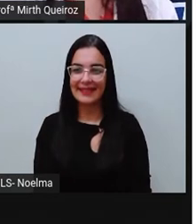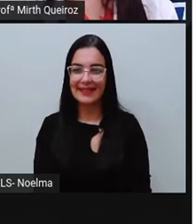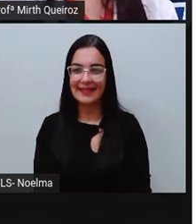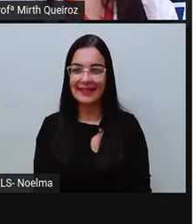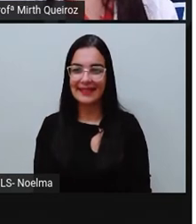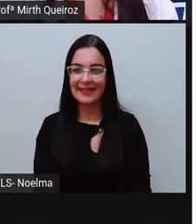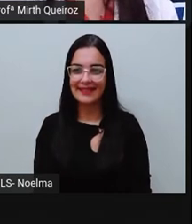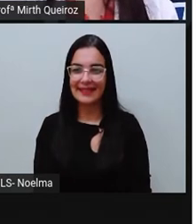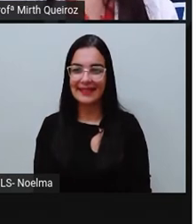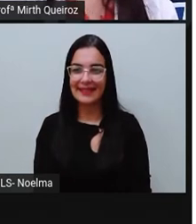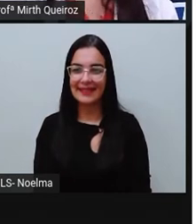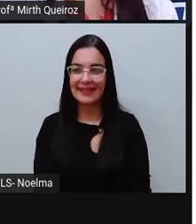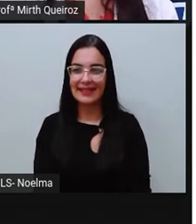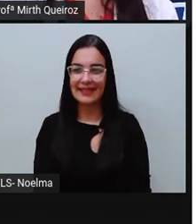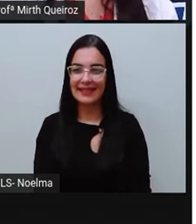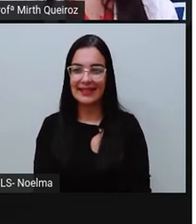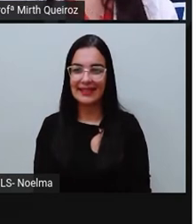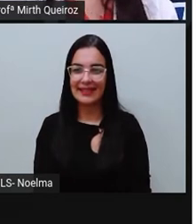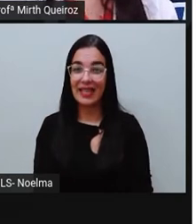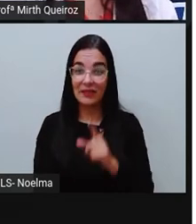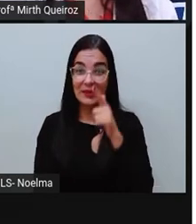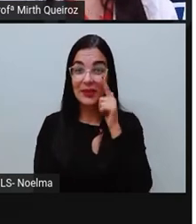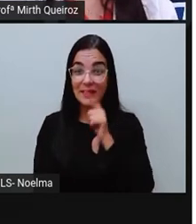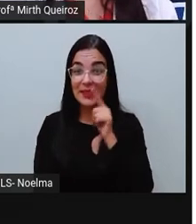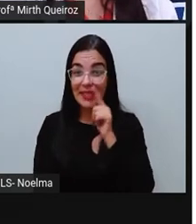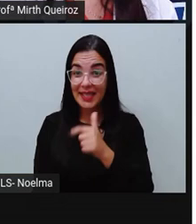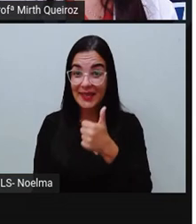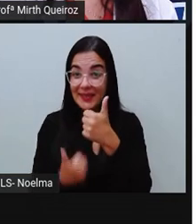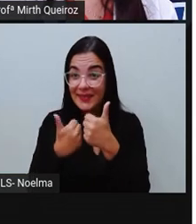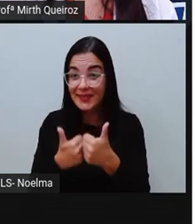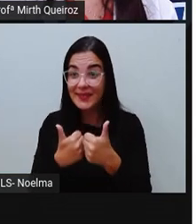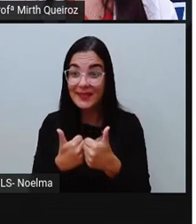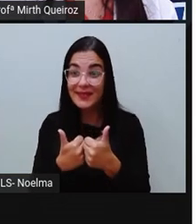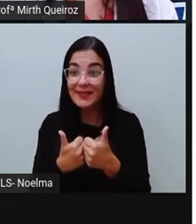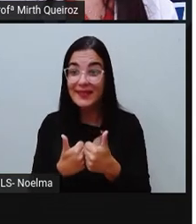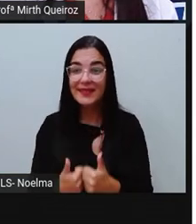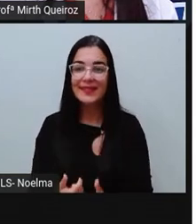Folha. E aí, acertaram?